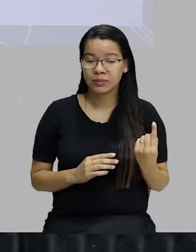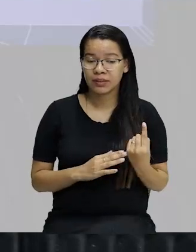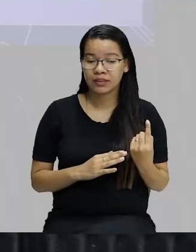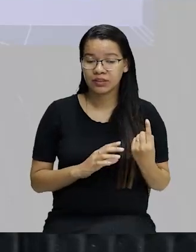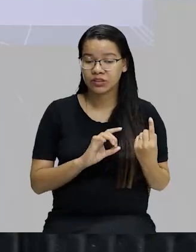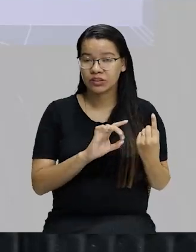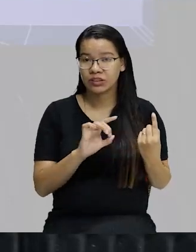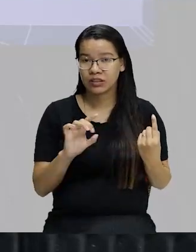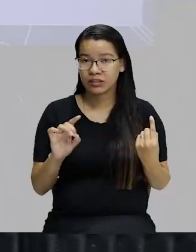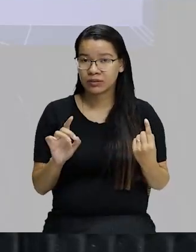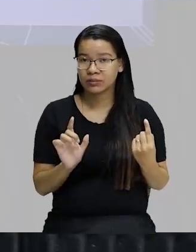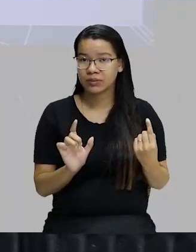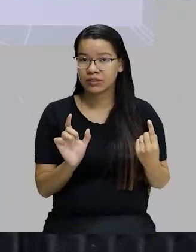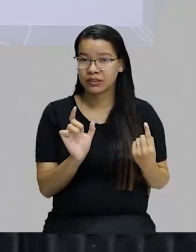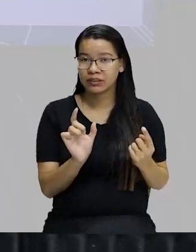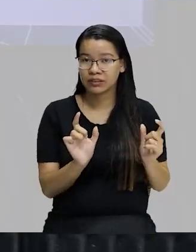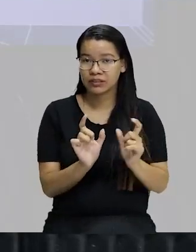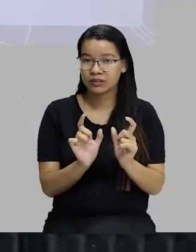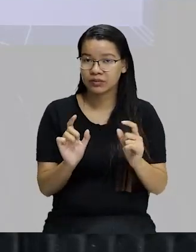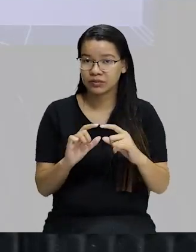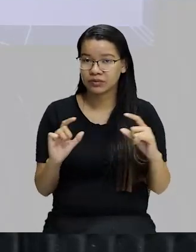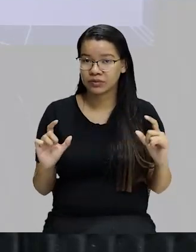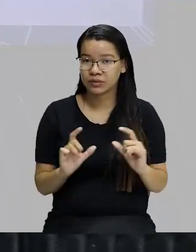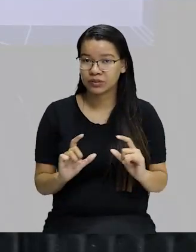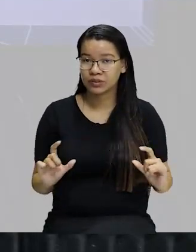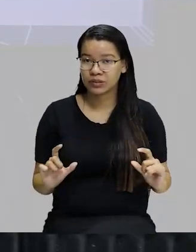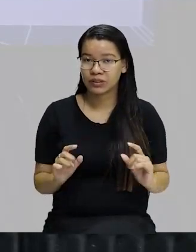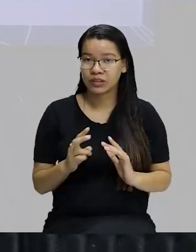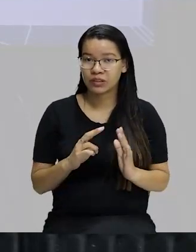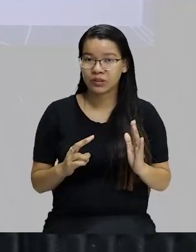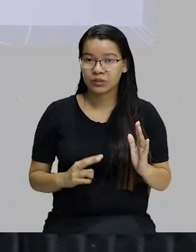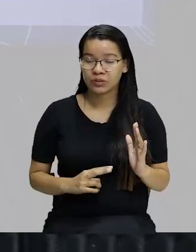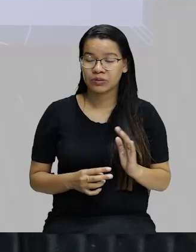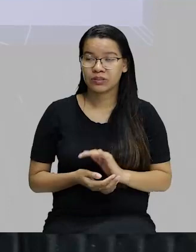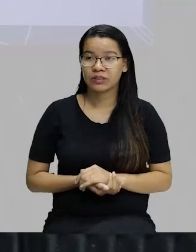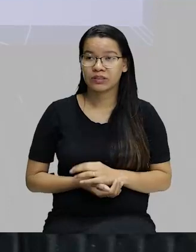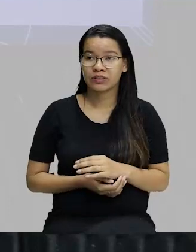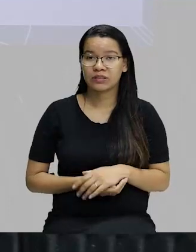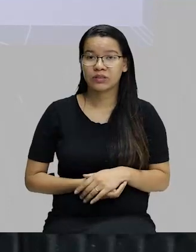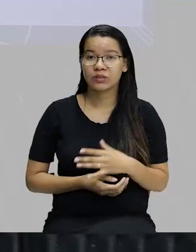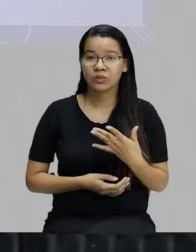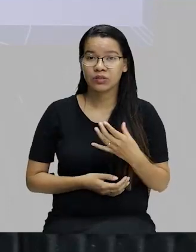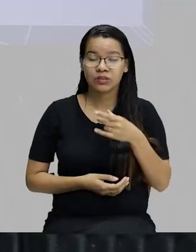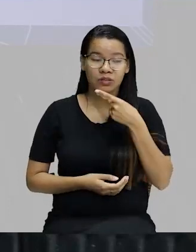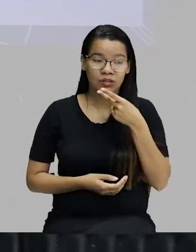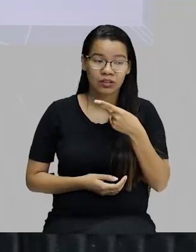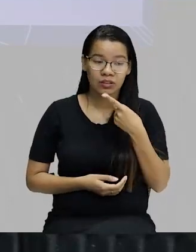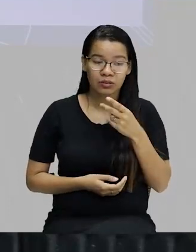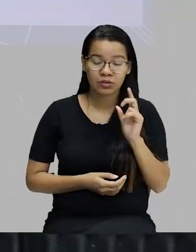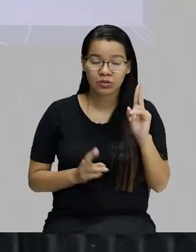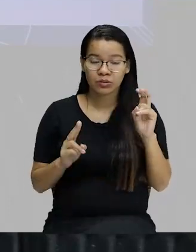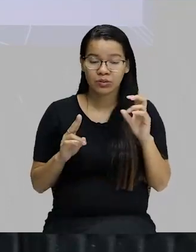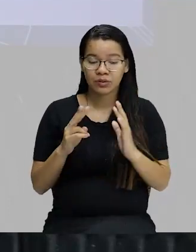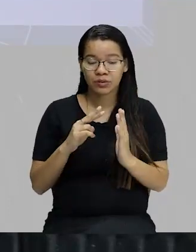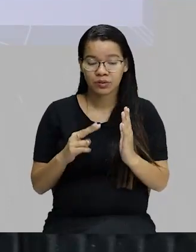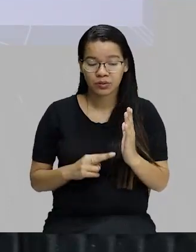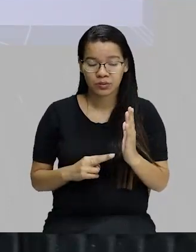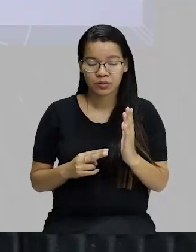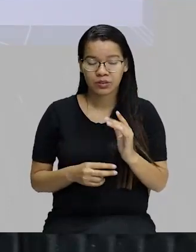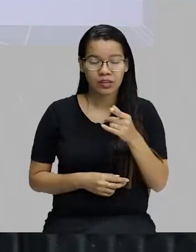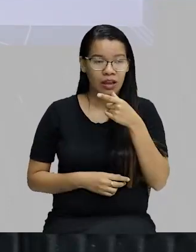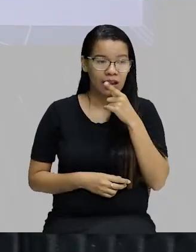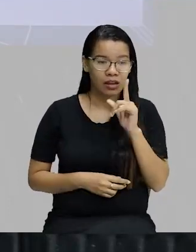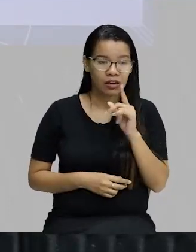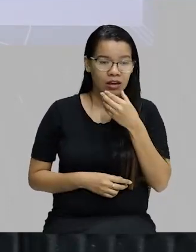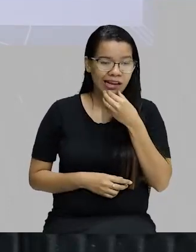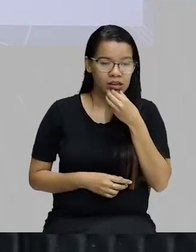cada parágrafo. São leituras abreviadas. Quando nós falamos de leitura em língua estrangeira, pessoal, a gente chama a atenção